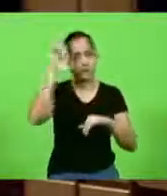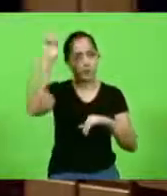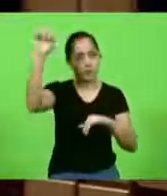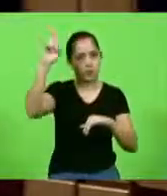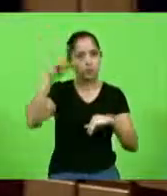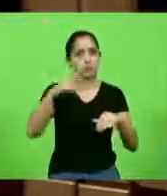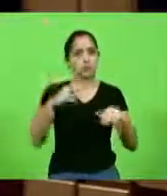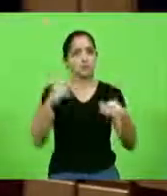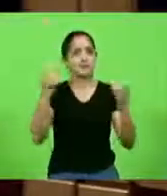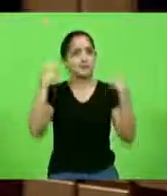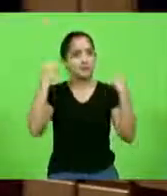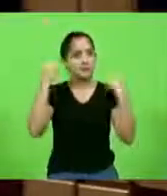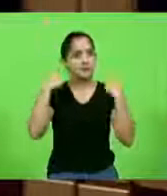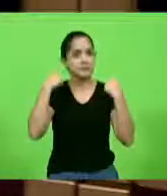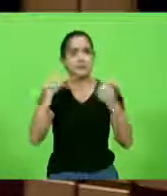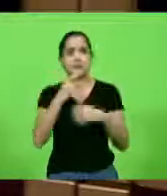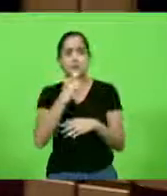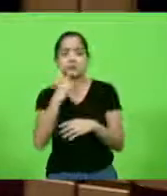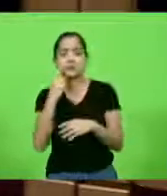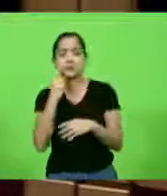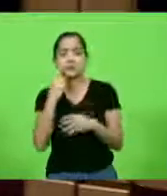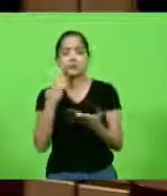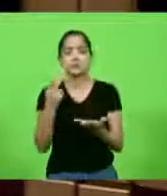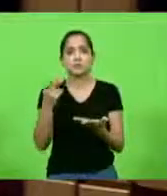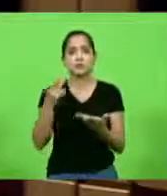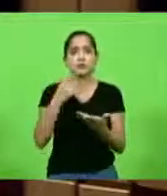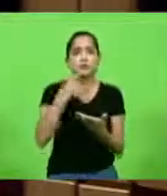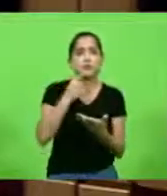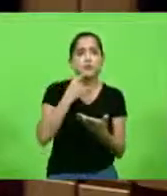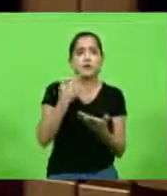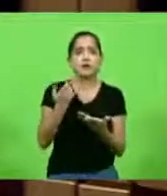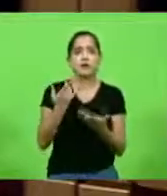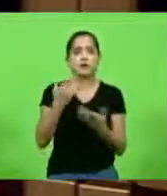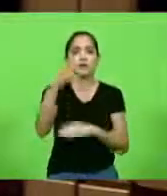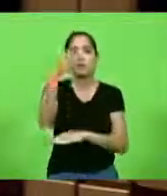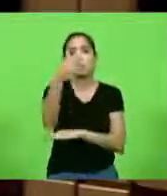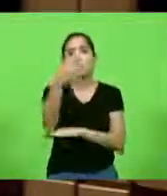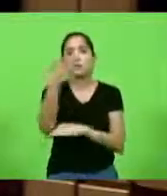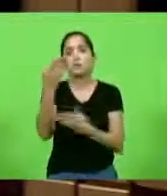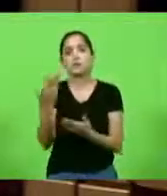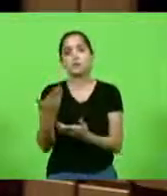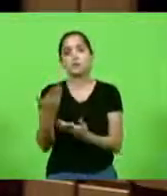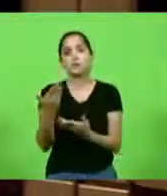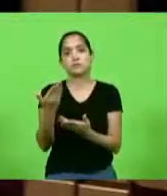escola, o dono do restaurante, o dono do bar, o dono do hotel, que está